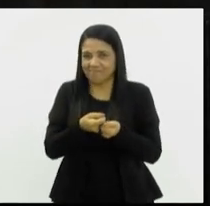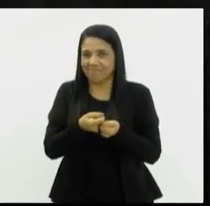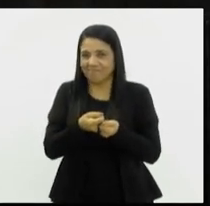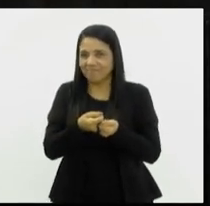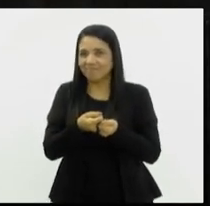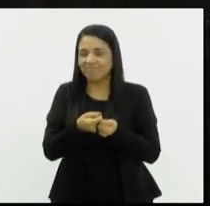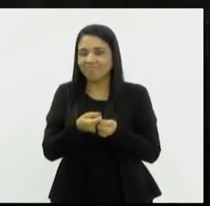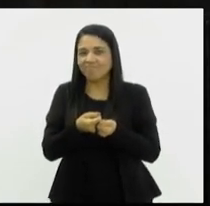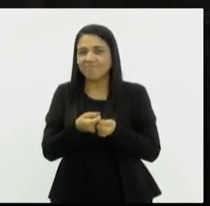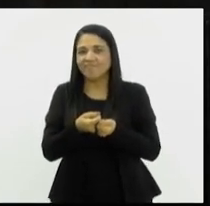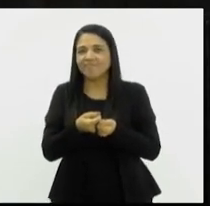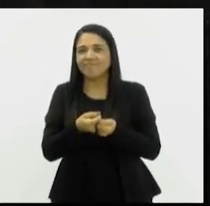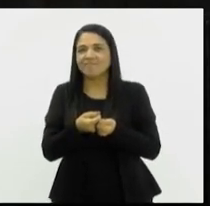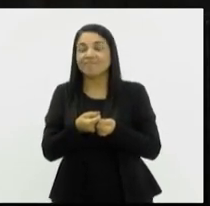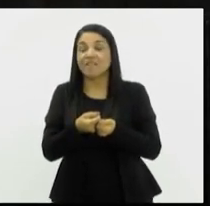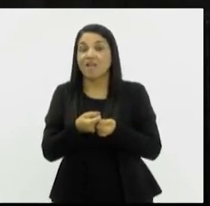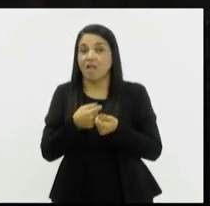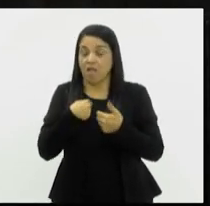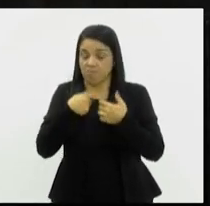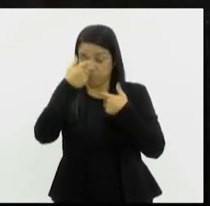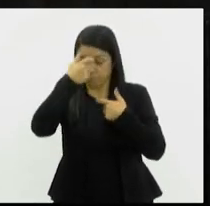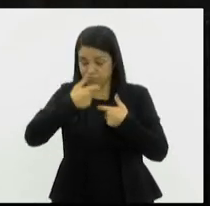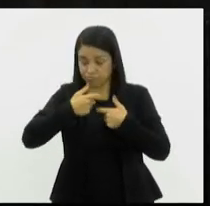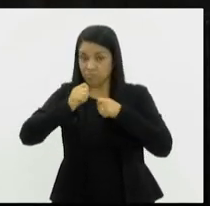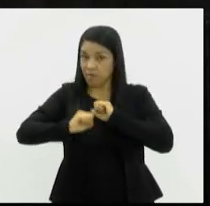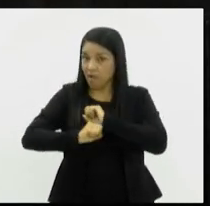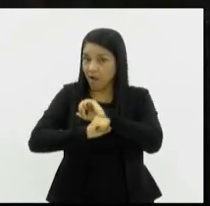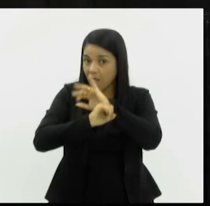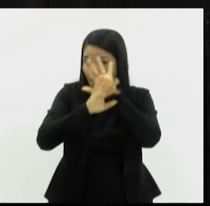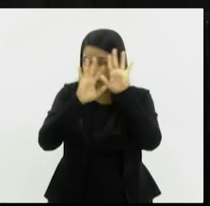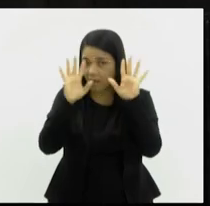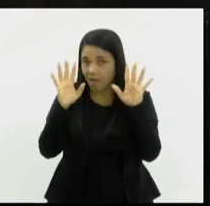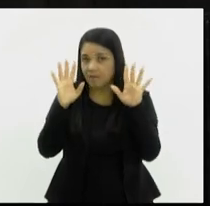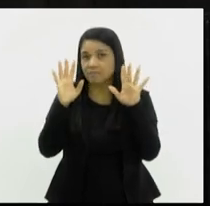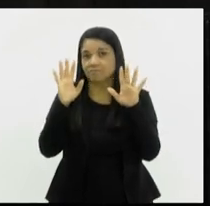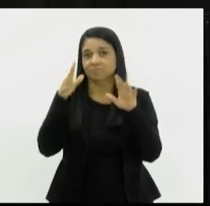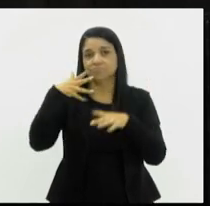também deixando claro minha posição, que como